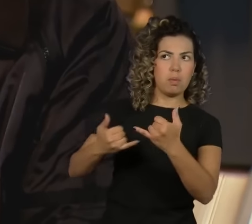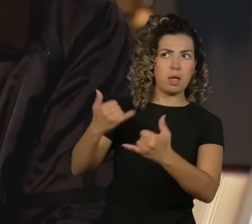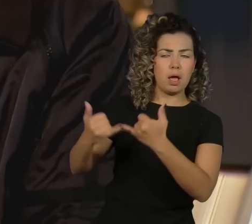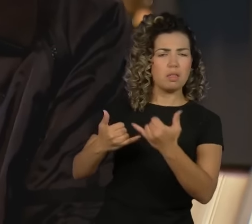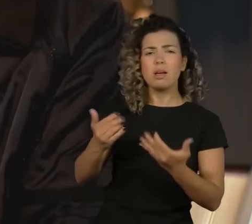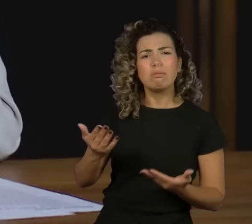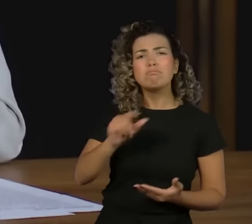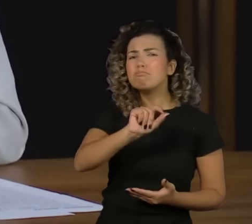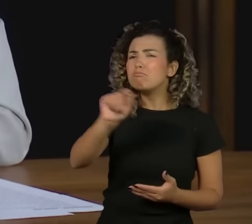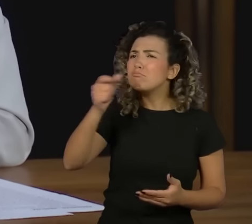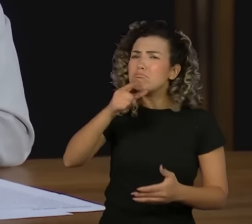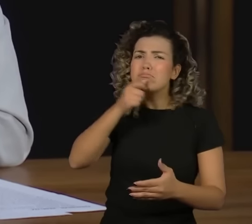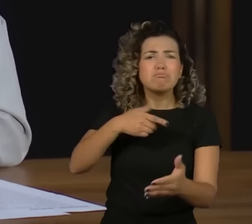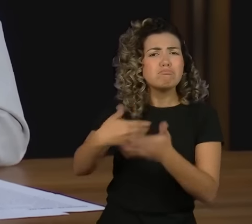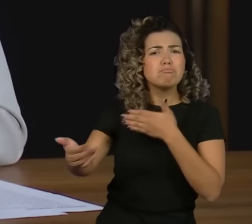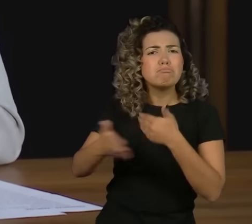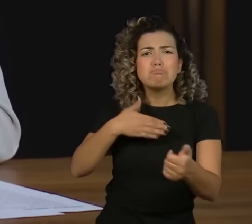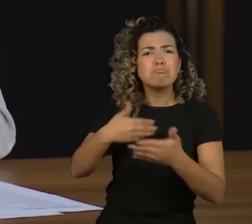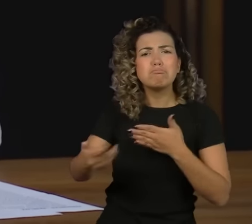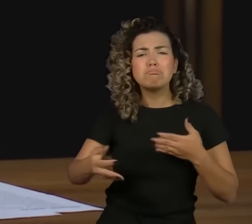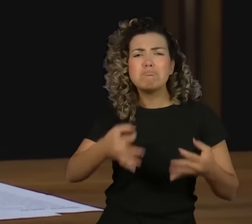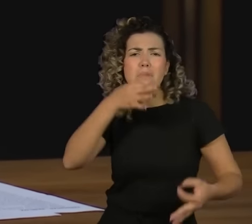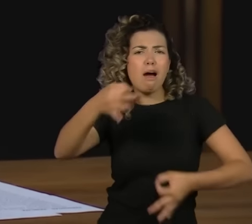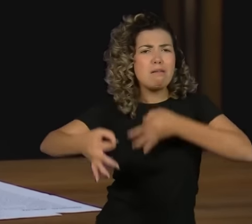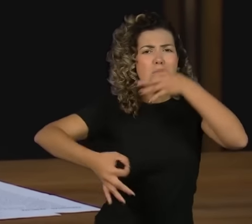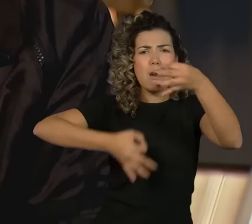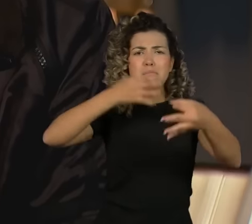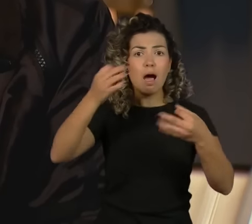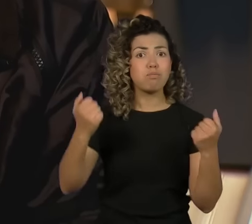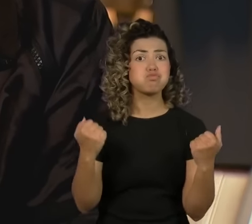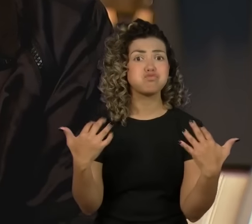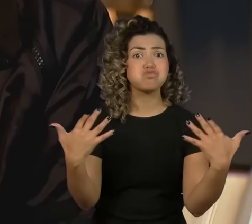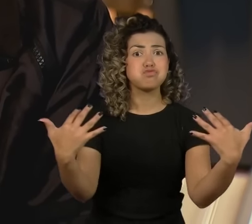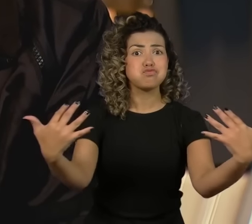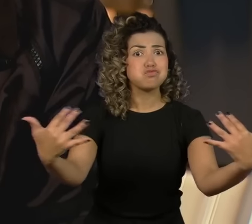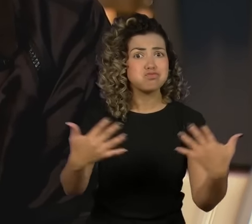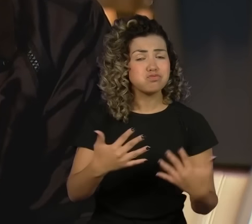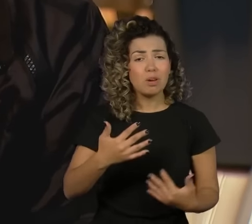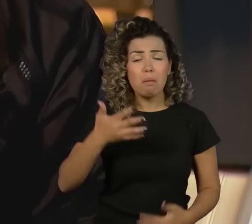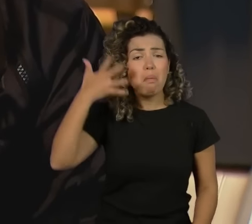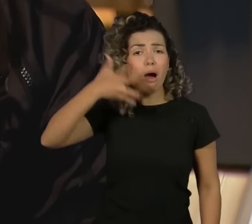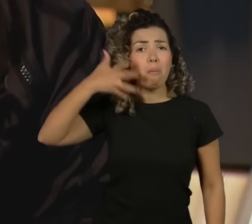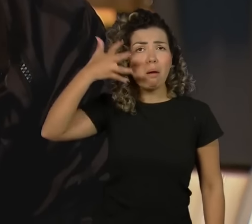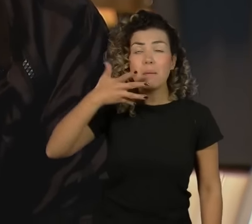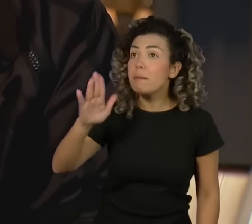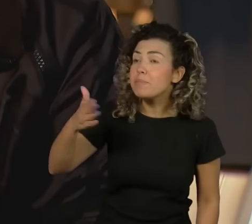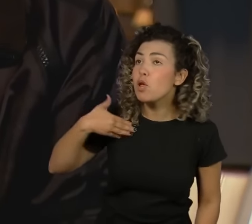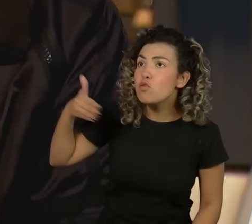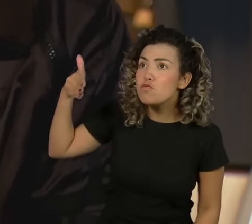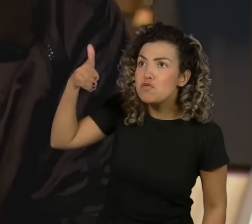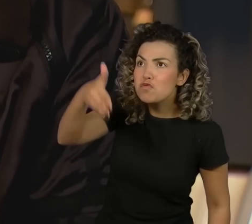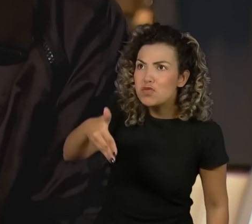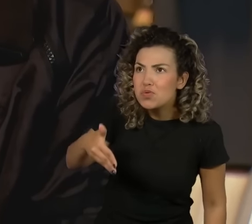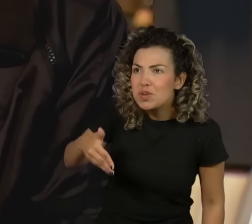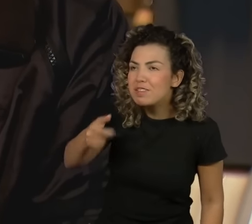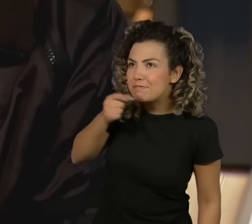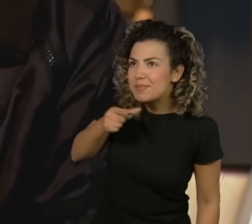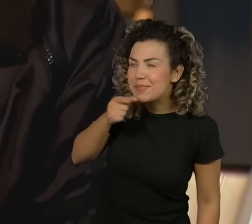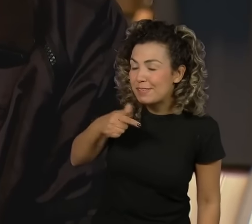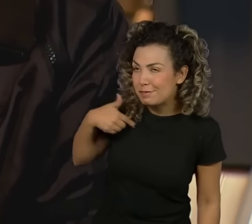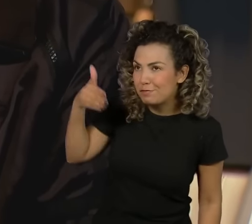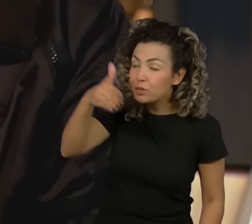Falam, segue. E casa cheia. Isso, casa cheia. Exato. Eu fui no Fritada. Eu fui no Fritada. Eu sou